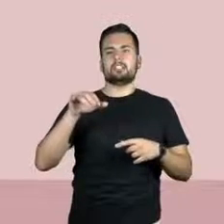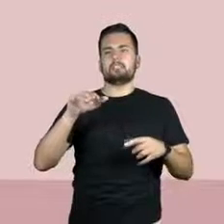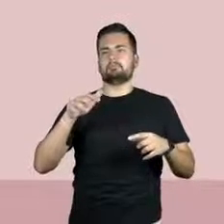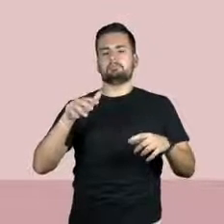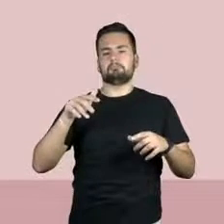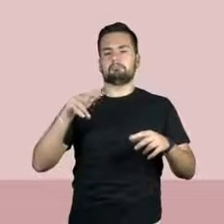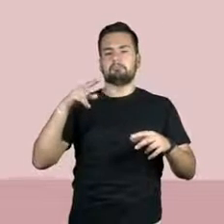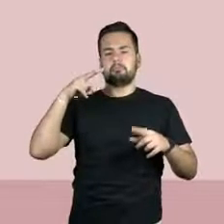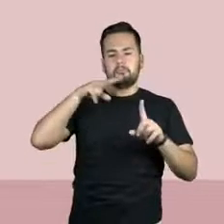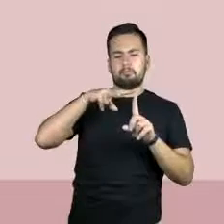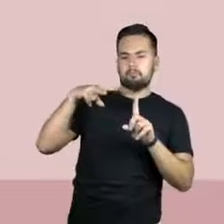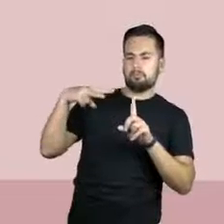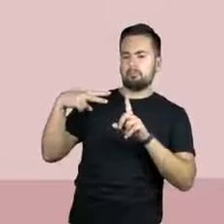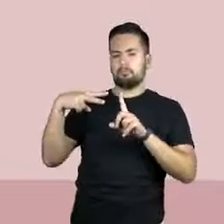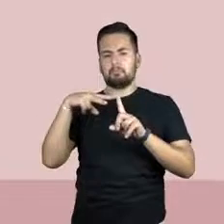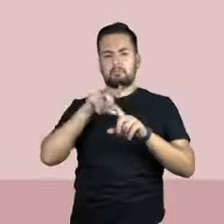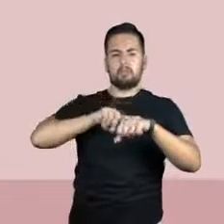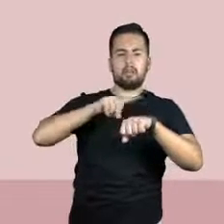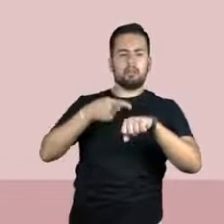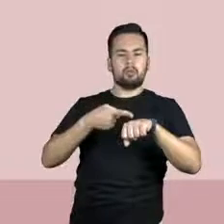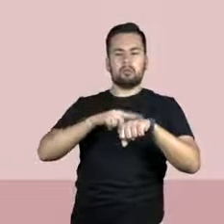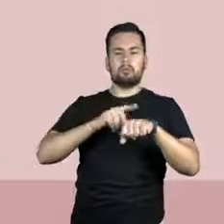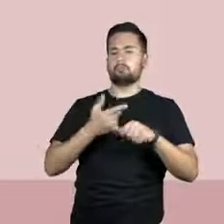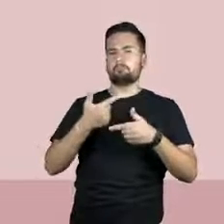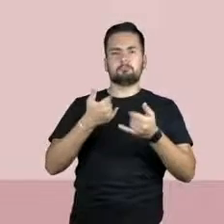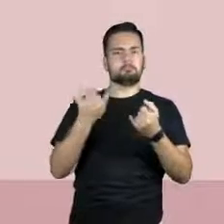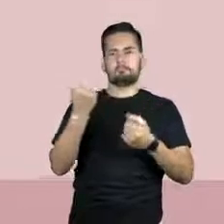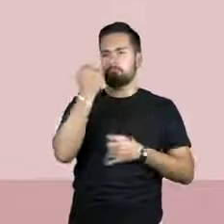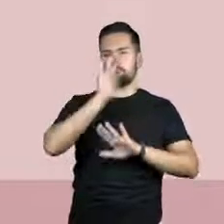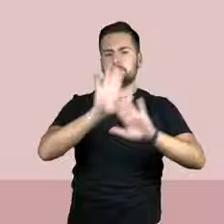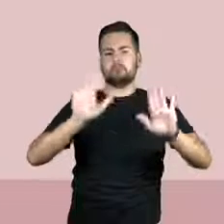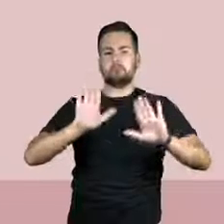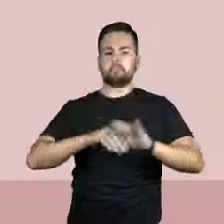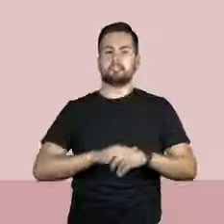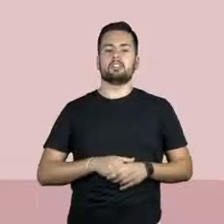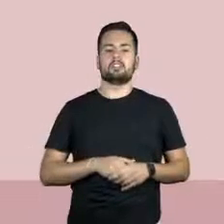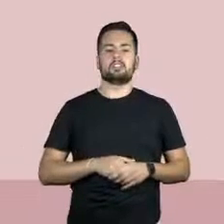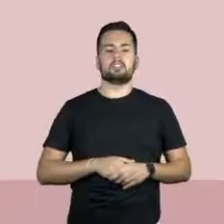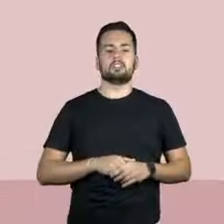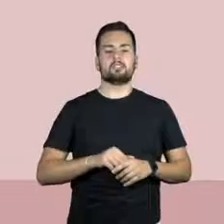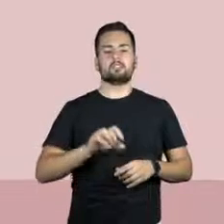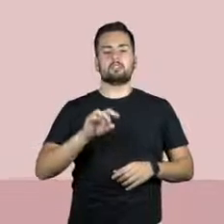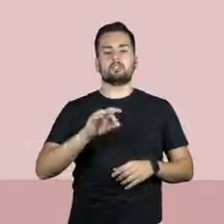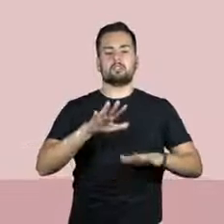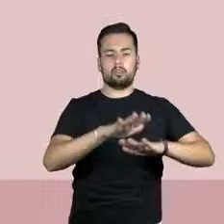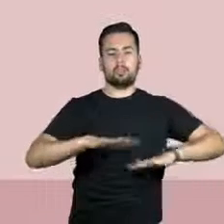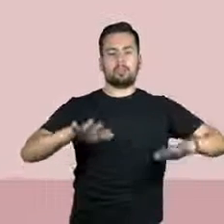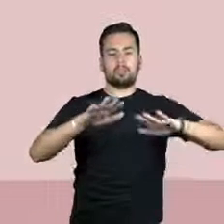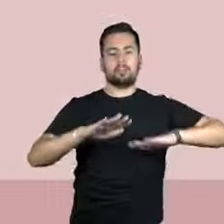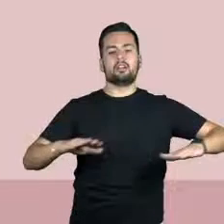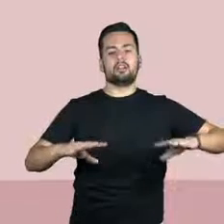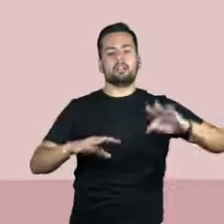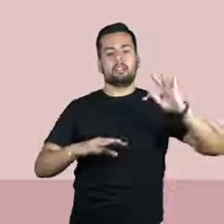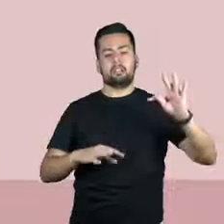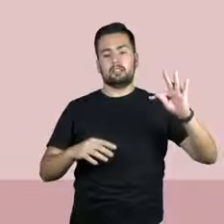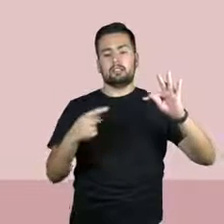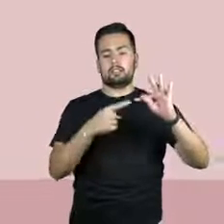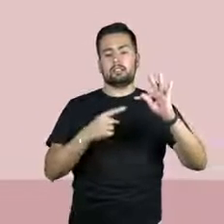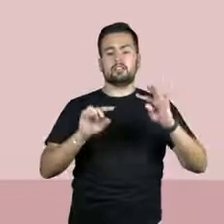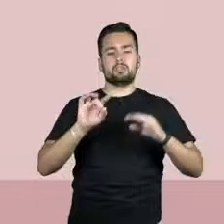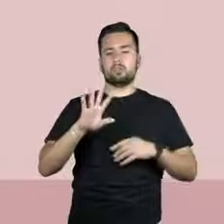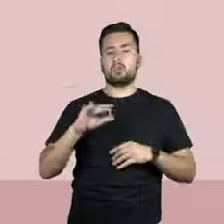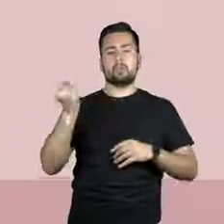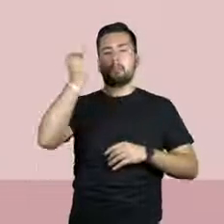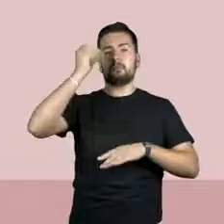zero, de solo. Em taludes, não importa somente essa inclinação,